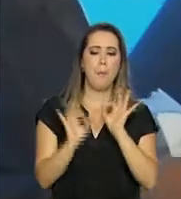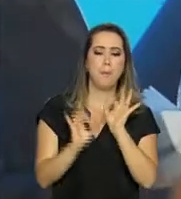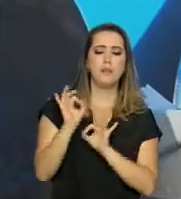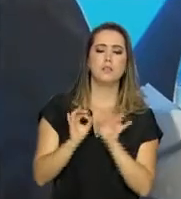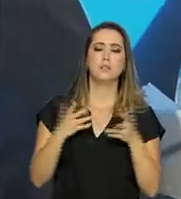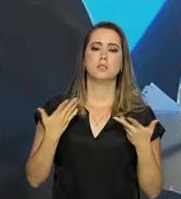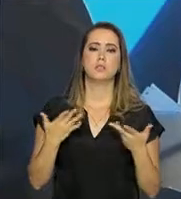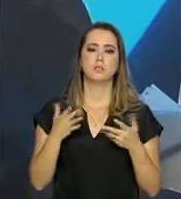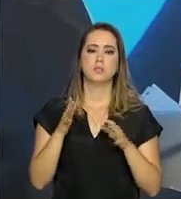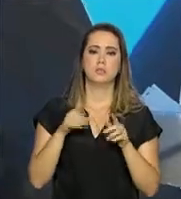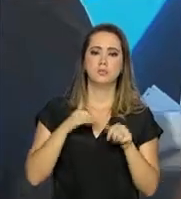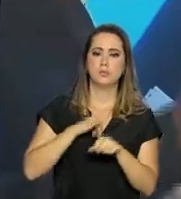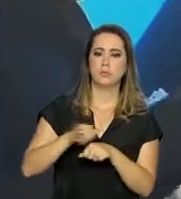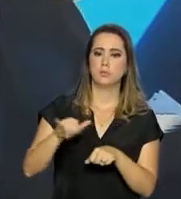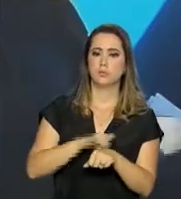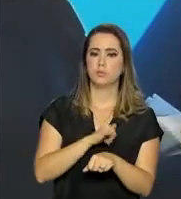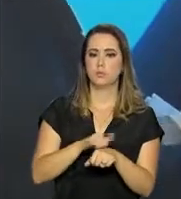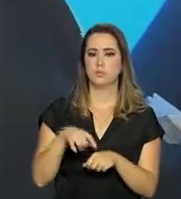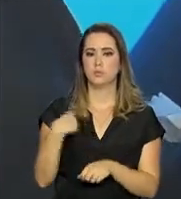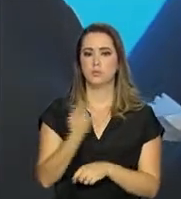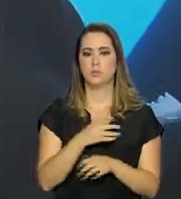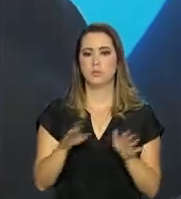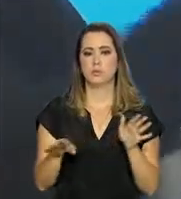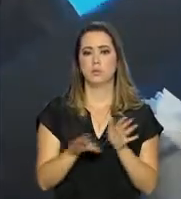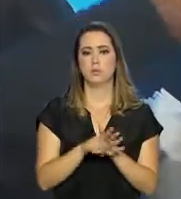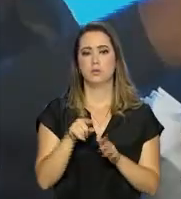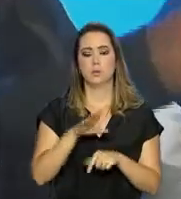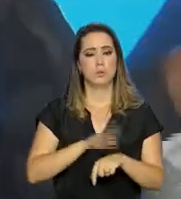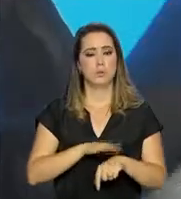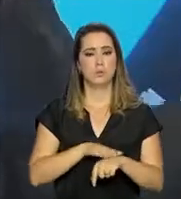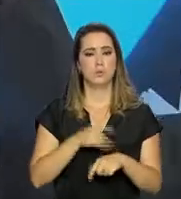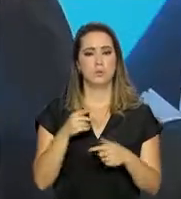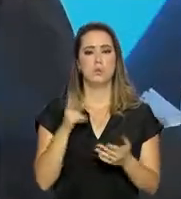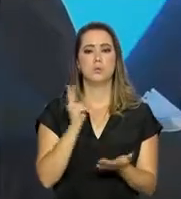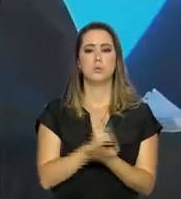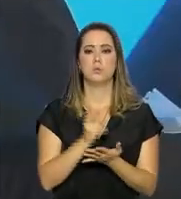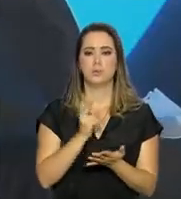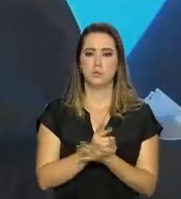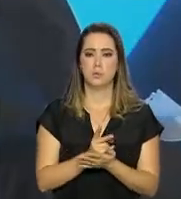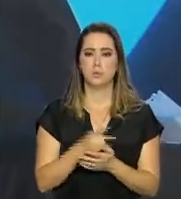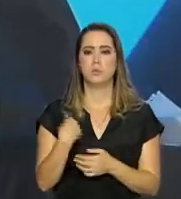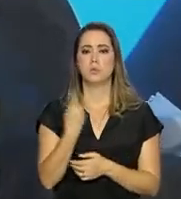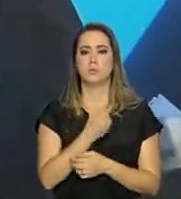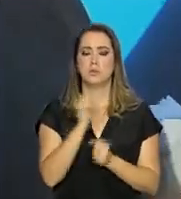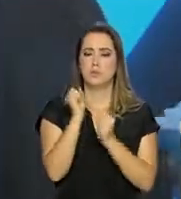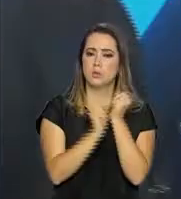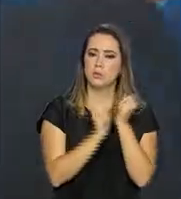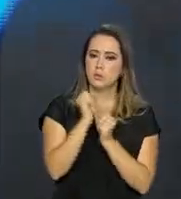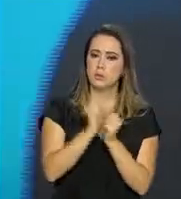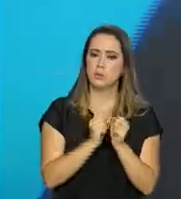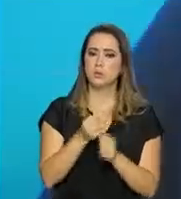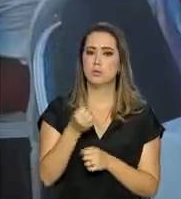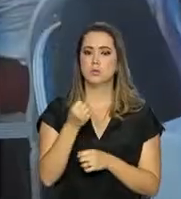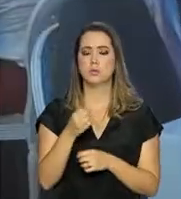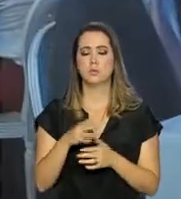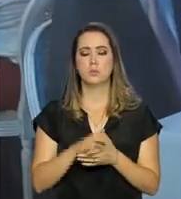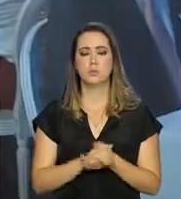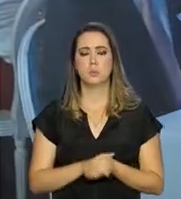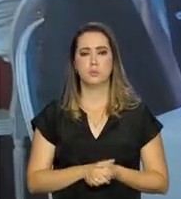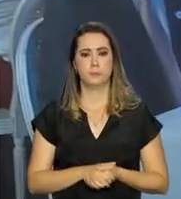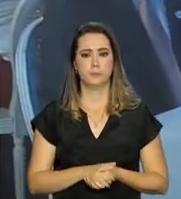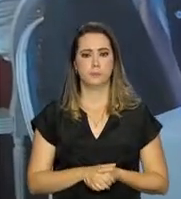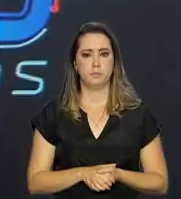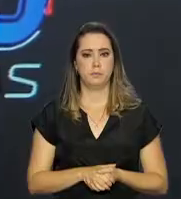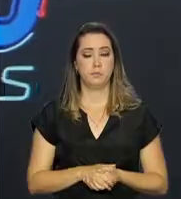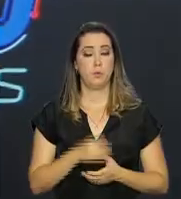conseguimos traçar ações e metas podemos chegar a esse momento mesmo ainda que a nossa indústria precisa de bons mais olhos o ministro